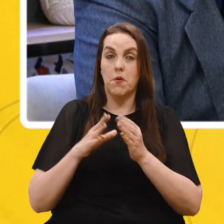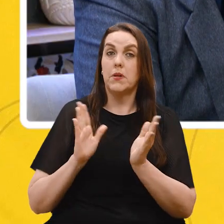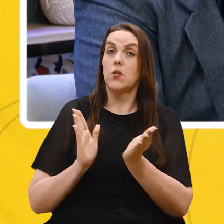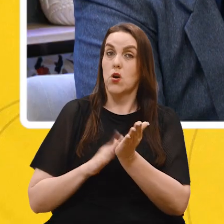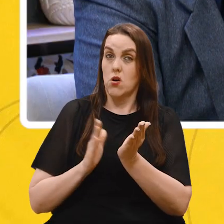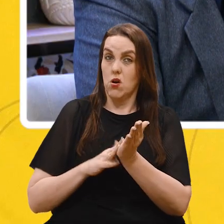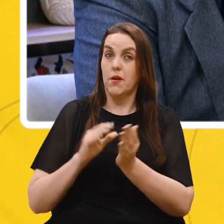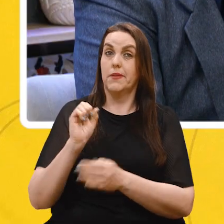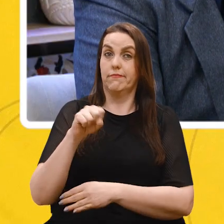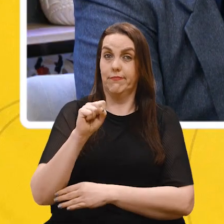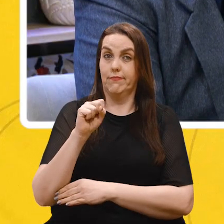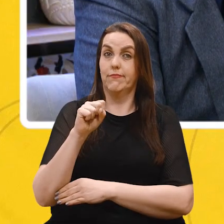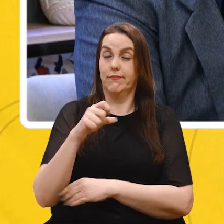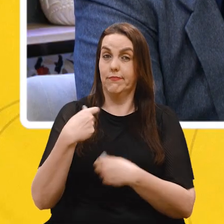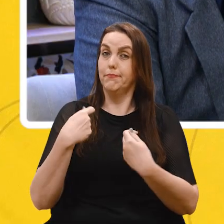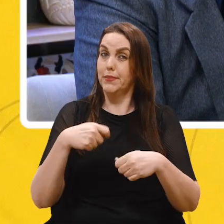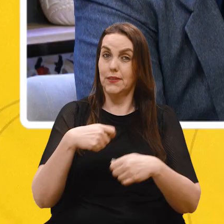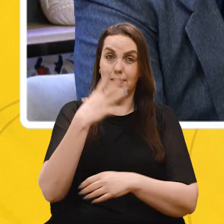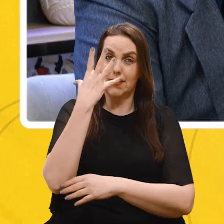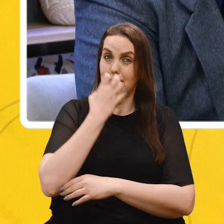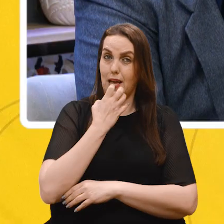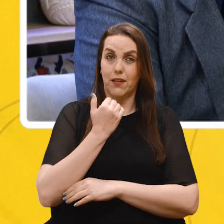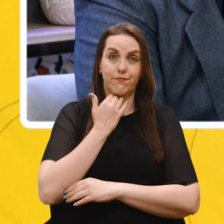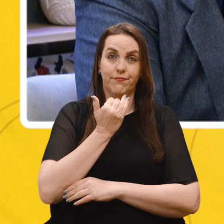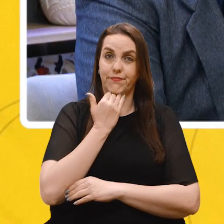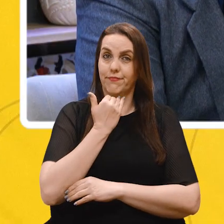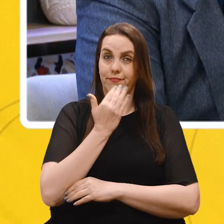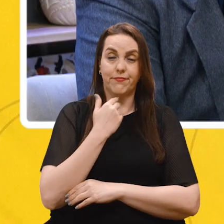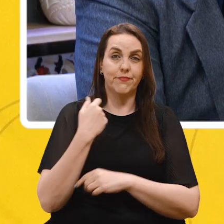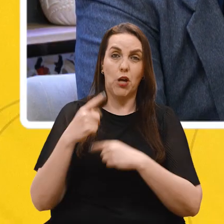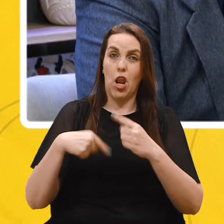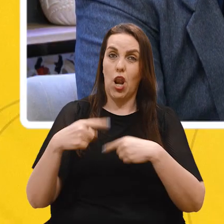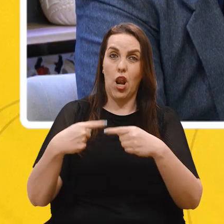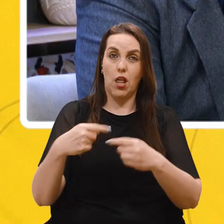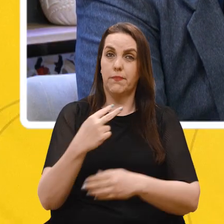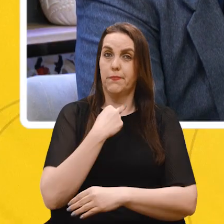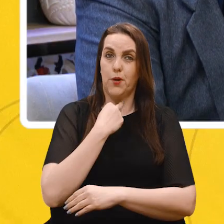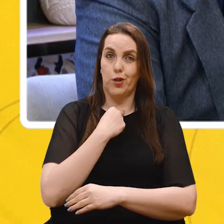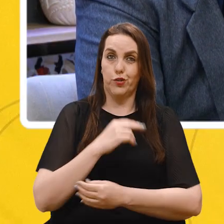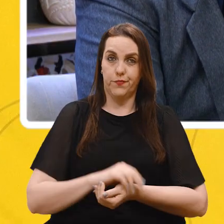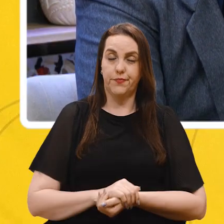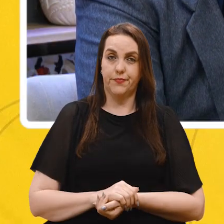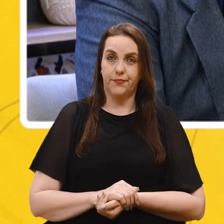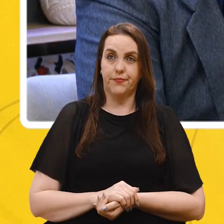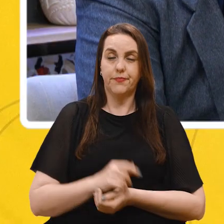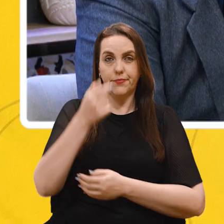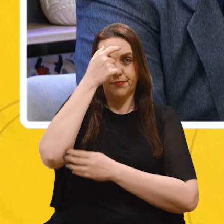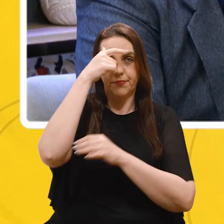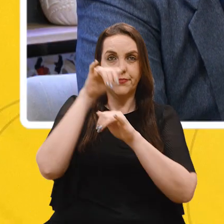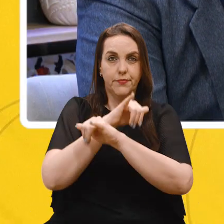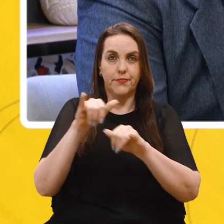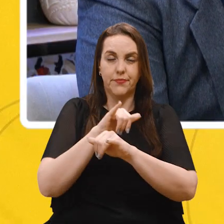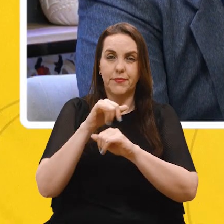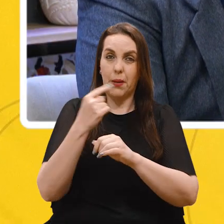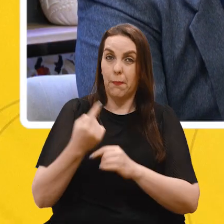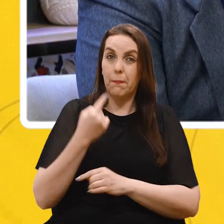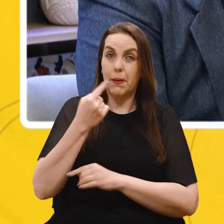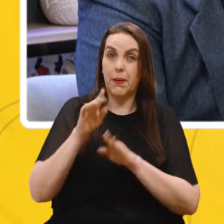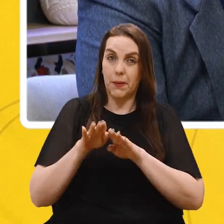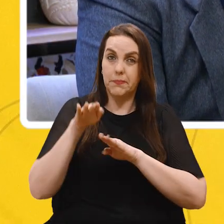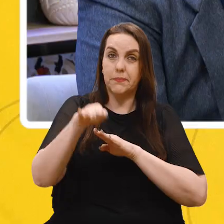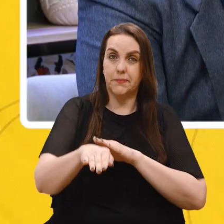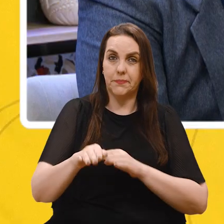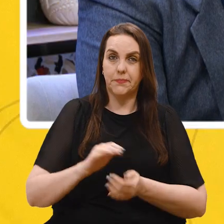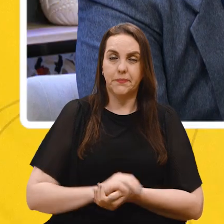mesmo, quando tem que ter, tem que acontecer. Não podemos ficar enrolando, né? Então, conscientizar é o primeiro passo, né? Falando sobre